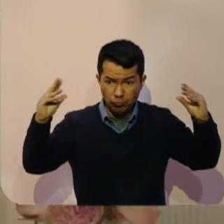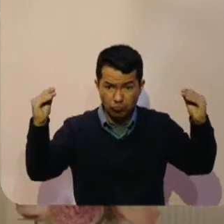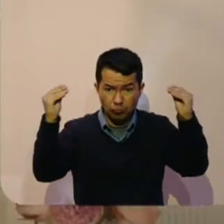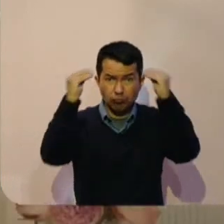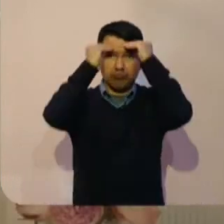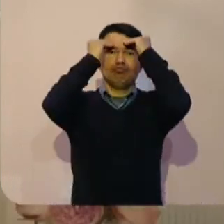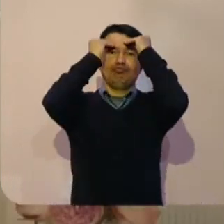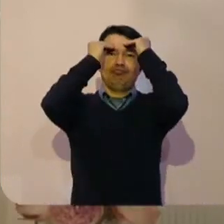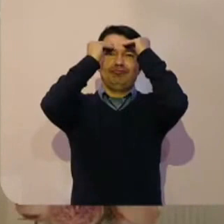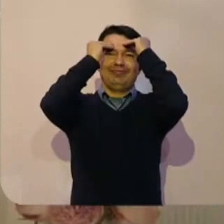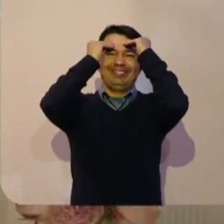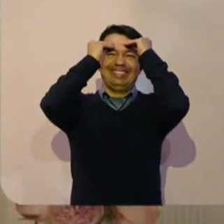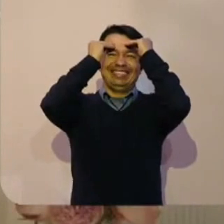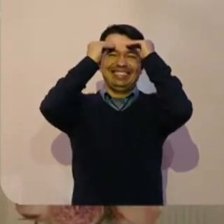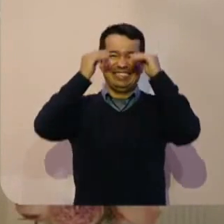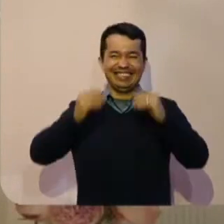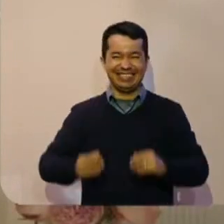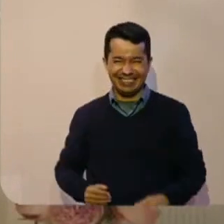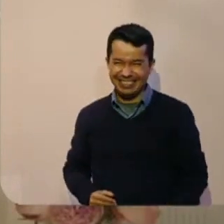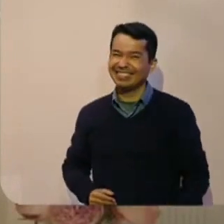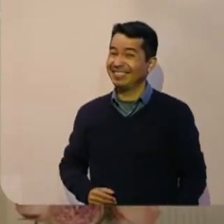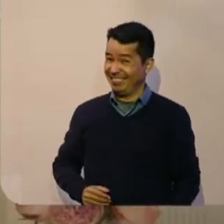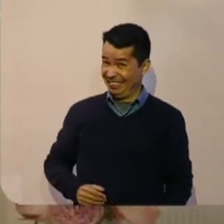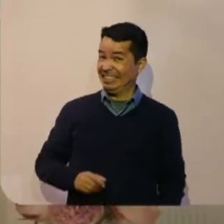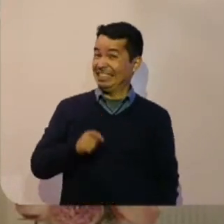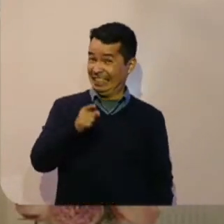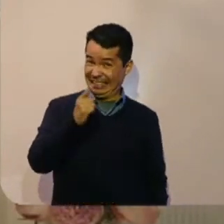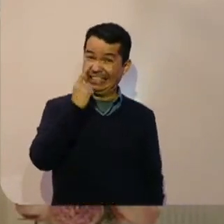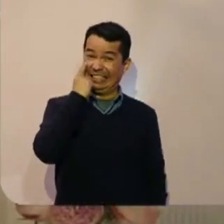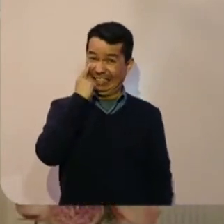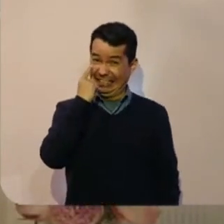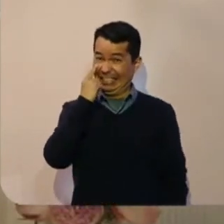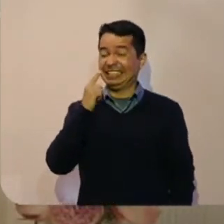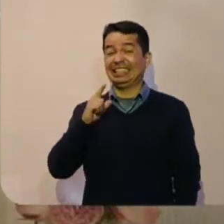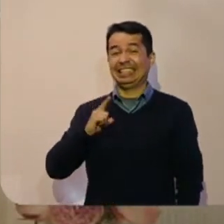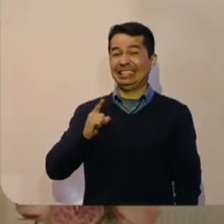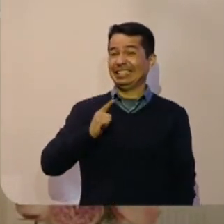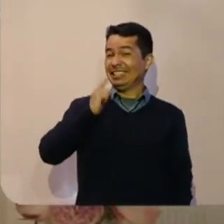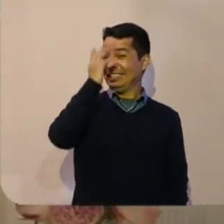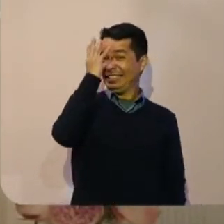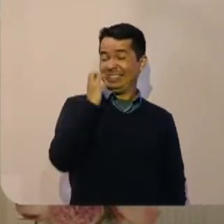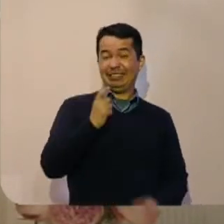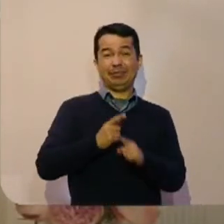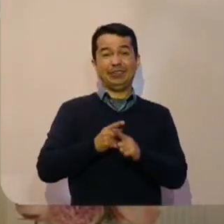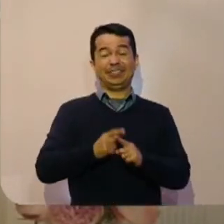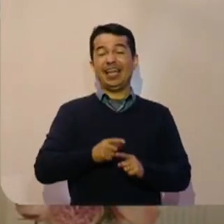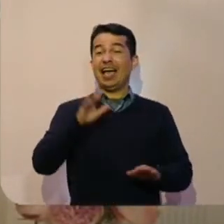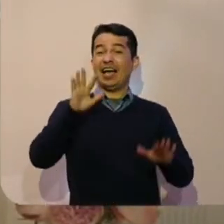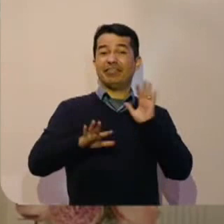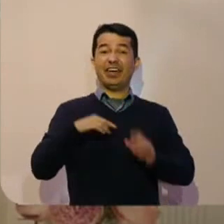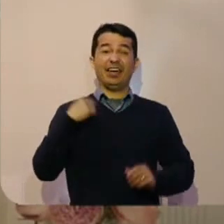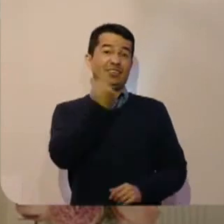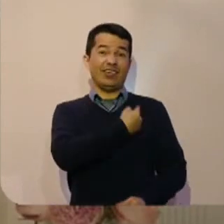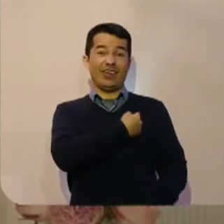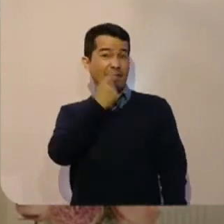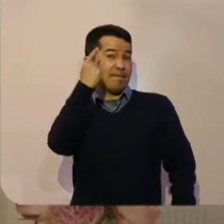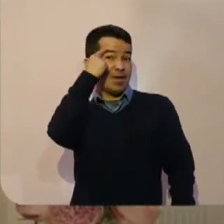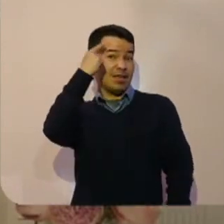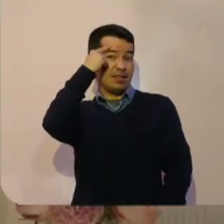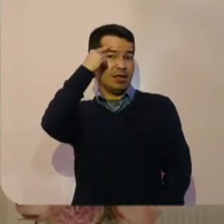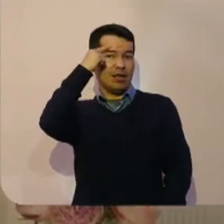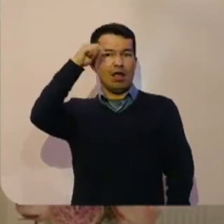coisas. E a próxima recomendação é colocar um filtro na nossa mente. Por quê? Porque se a sua mente